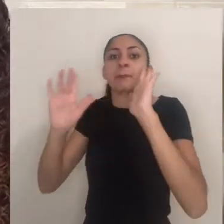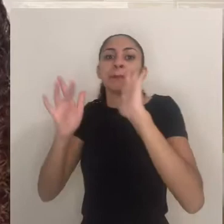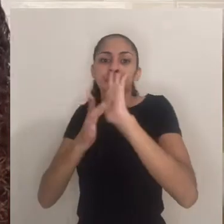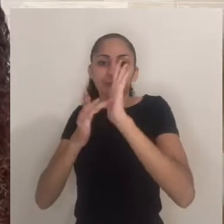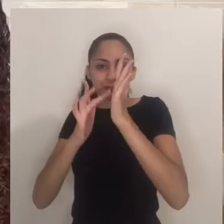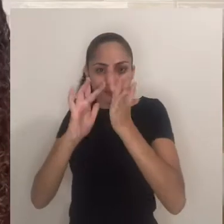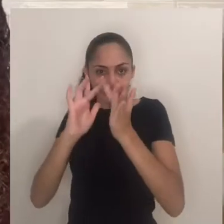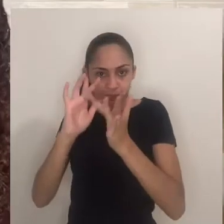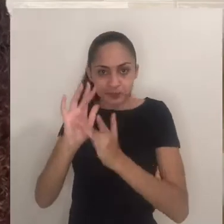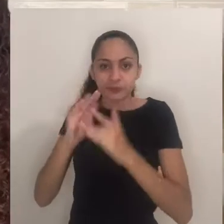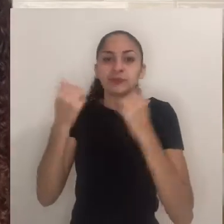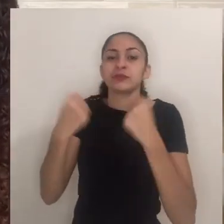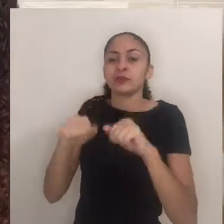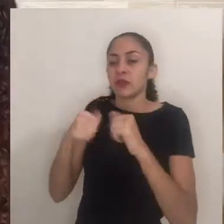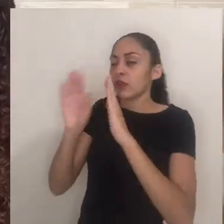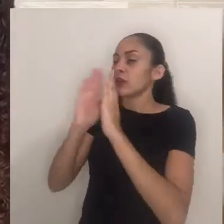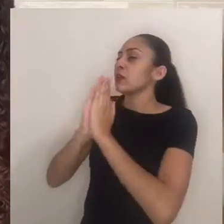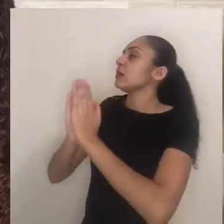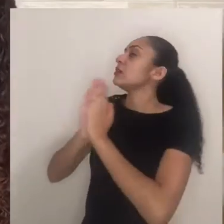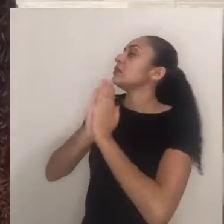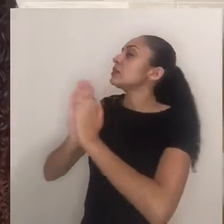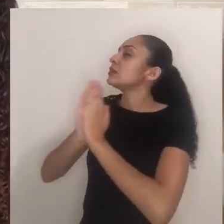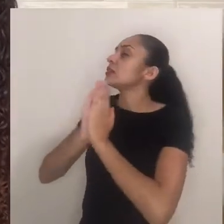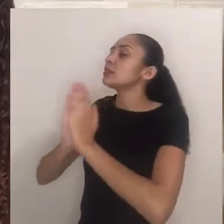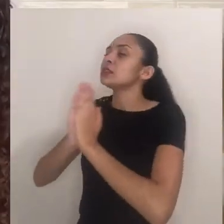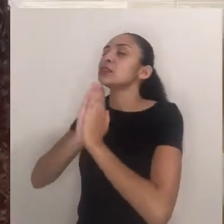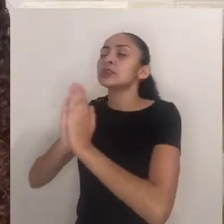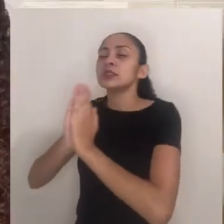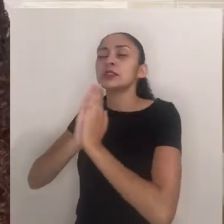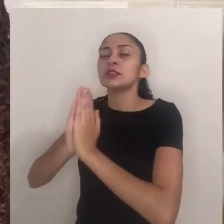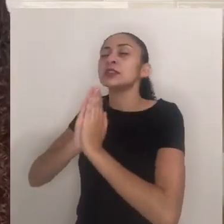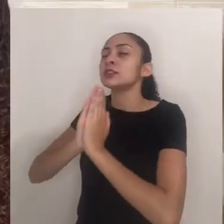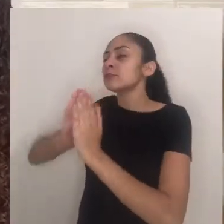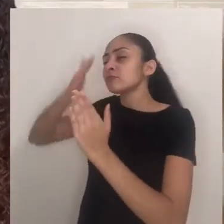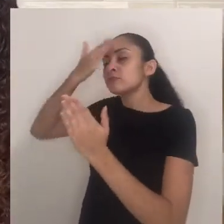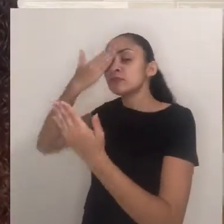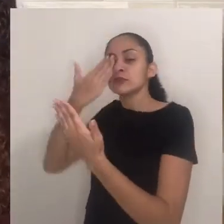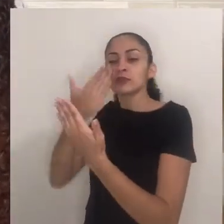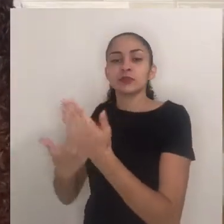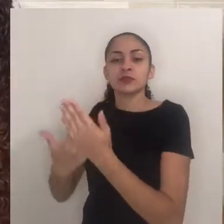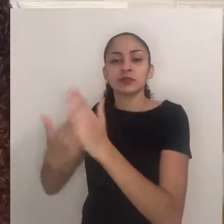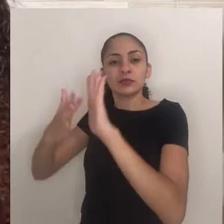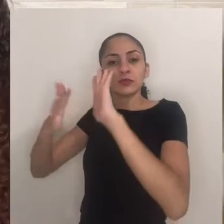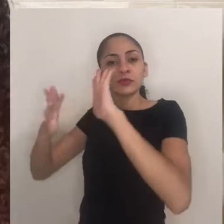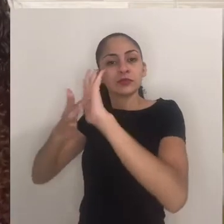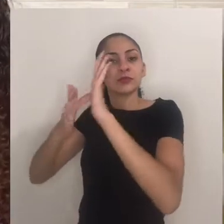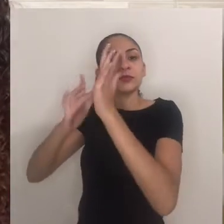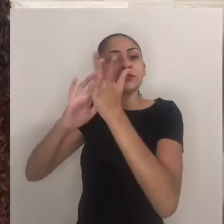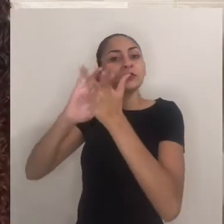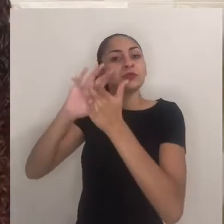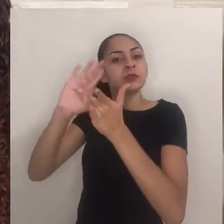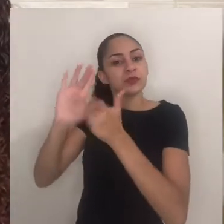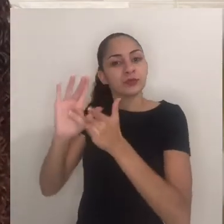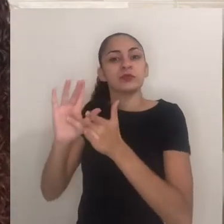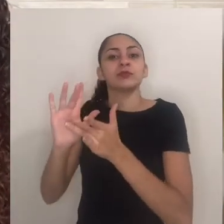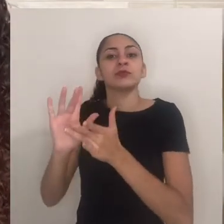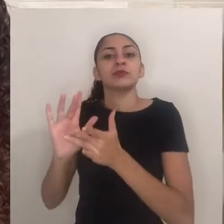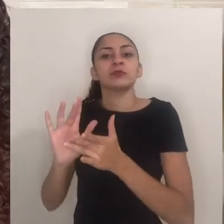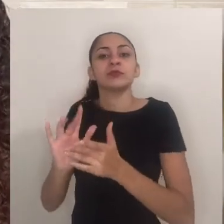são nossos, mas precisamos orar e desenvolver uma vida de oração confiante nos méritos de